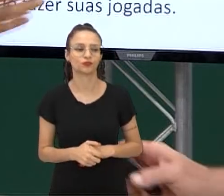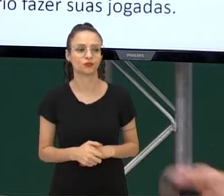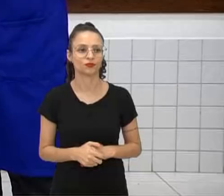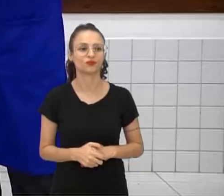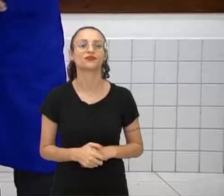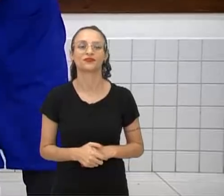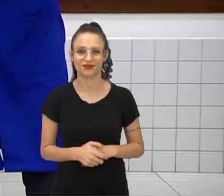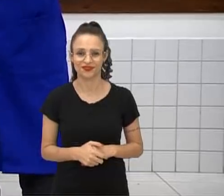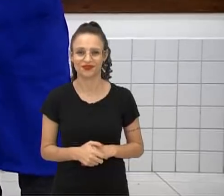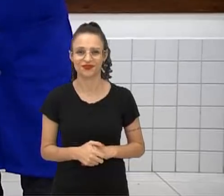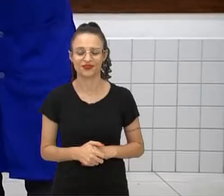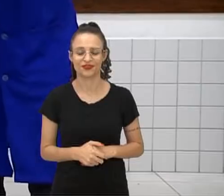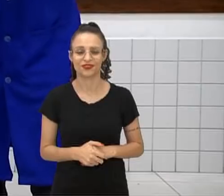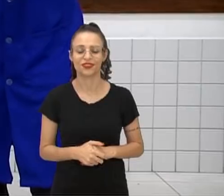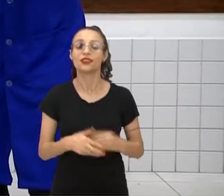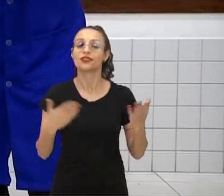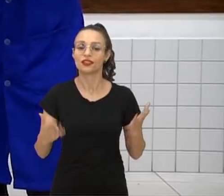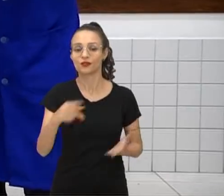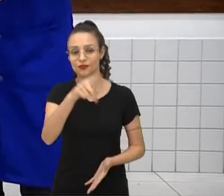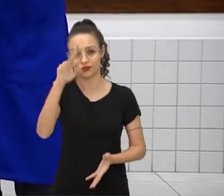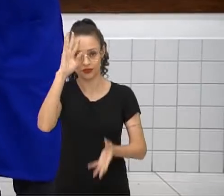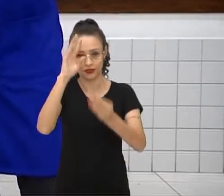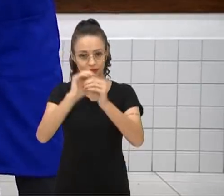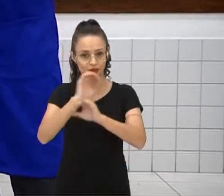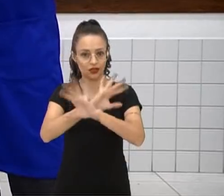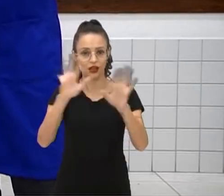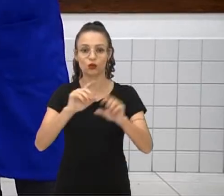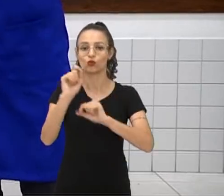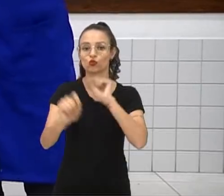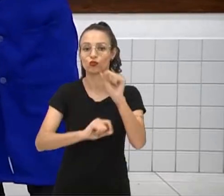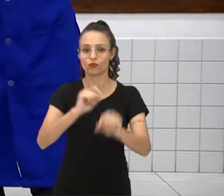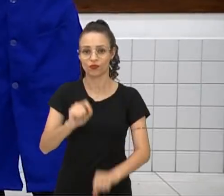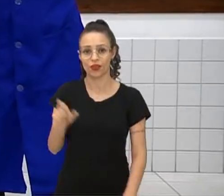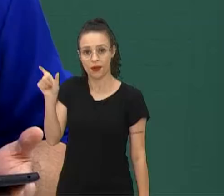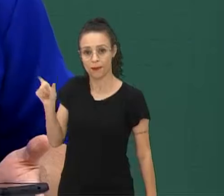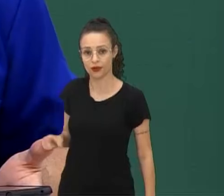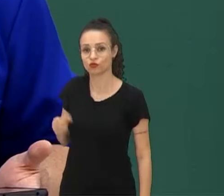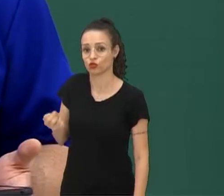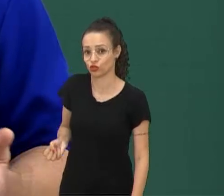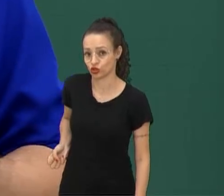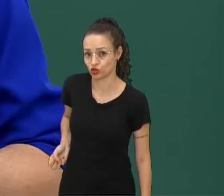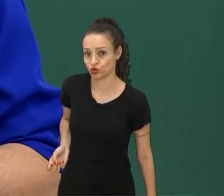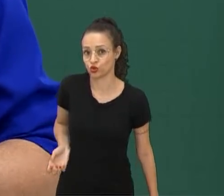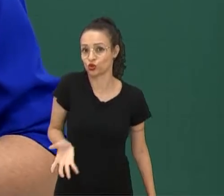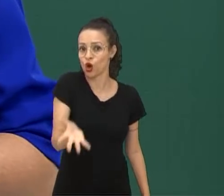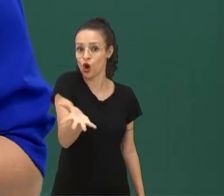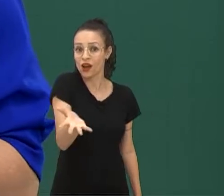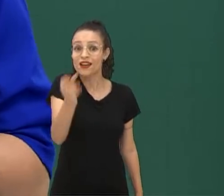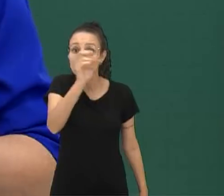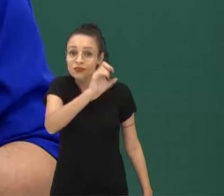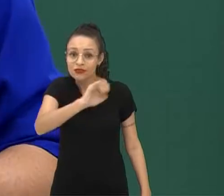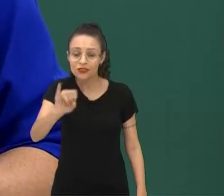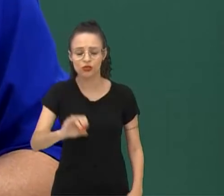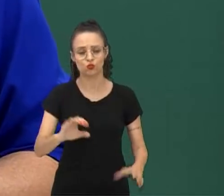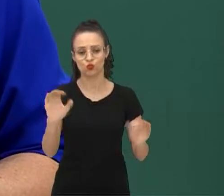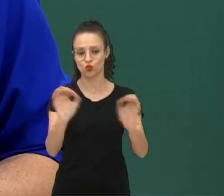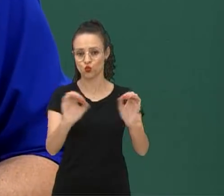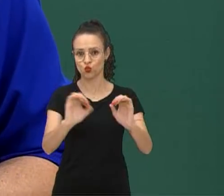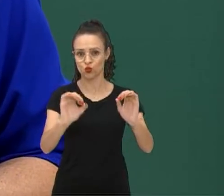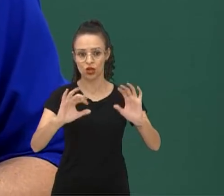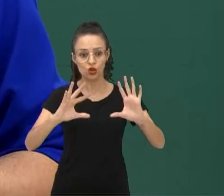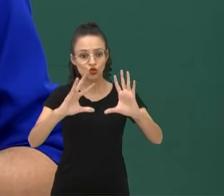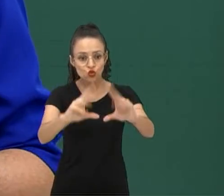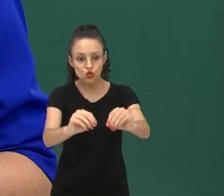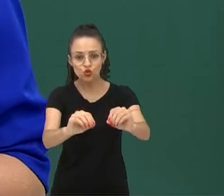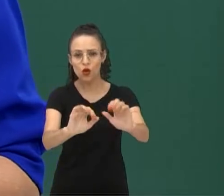pode continuar, professor, por favor. Para vocês entenderem melhor, né, o jogador arremessa a primeira bola. Se ele não derrubou todos